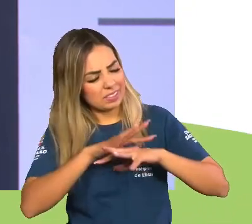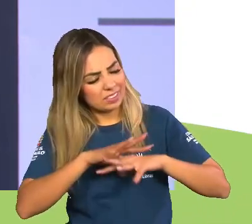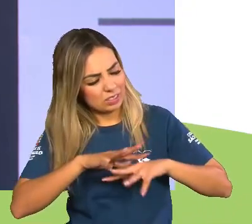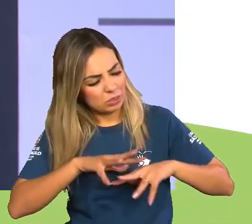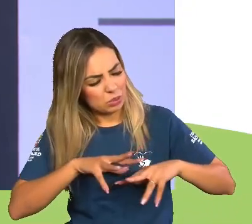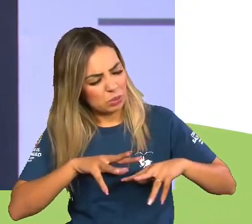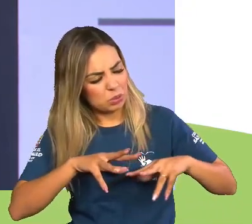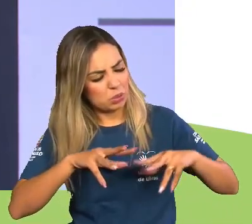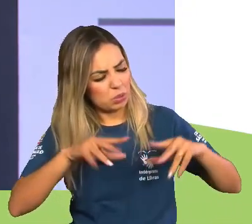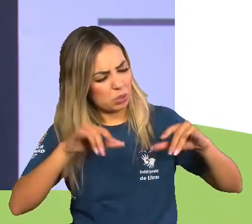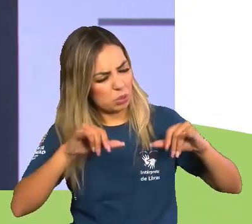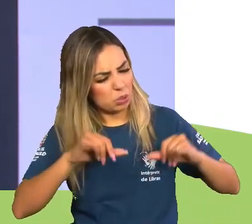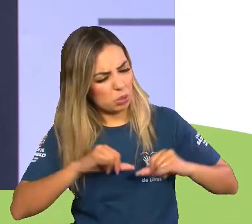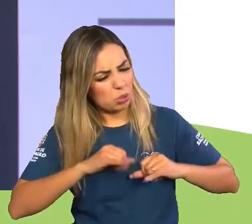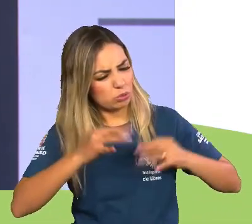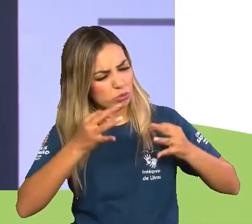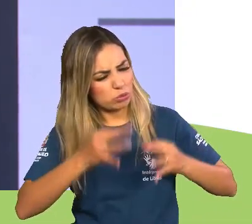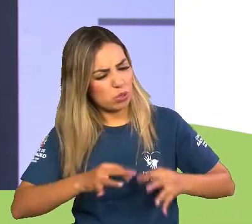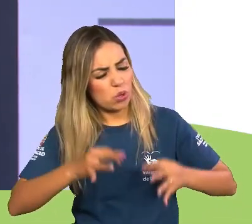sorriso para dentro,